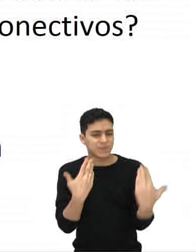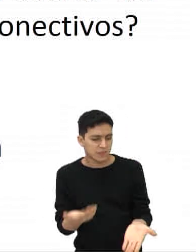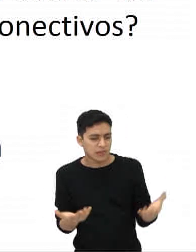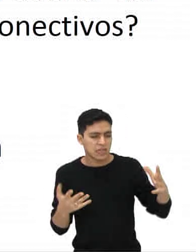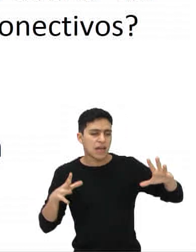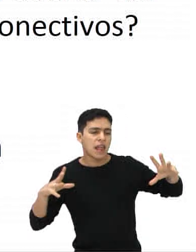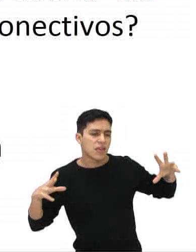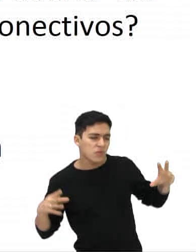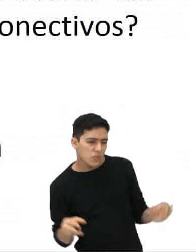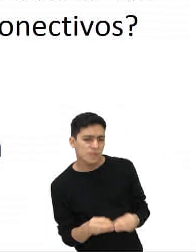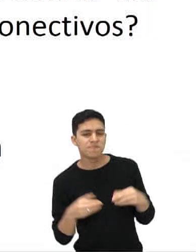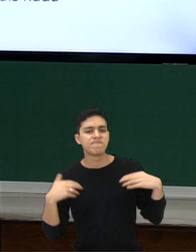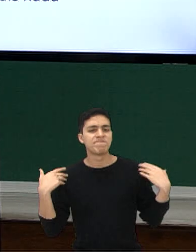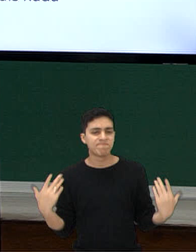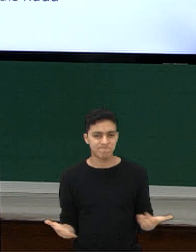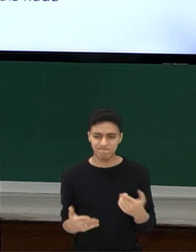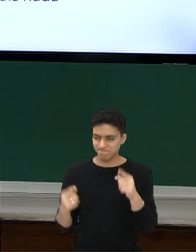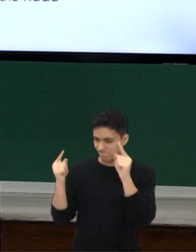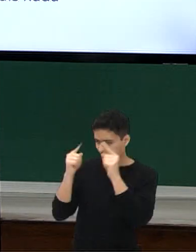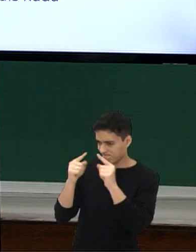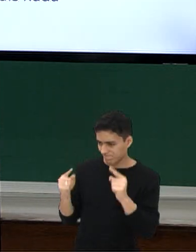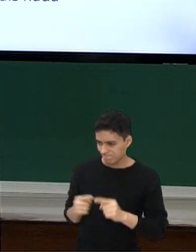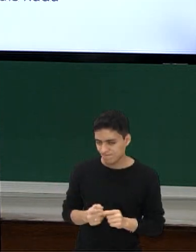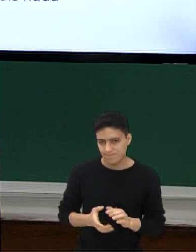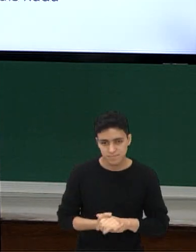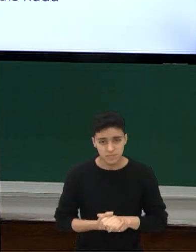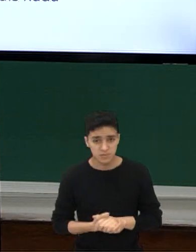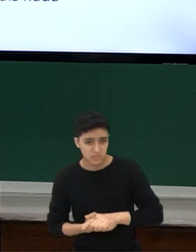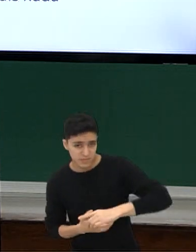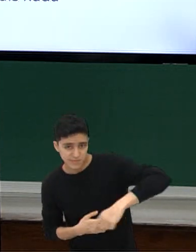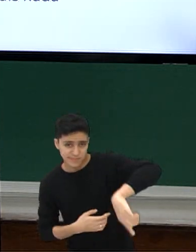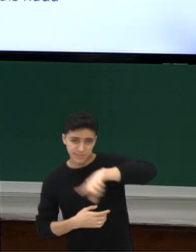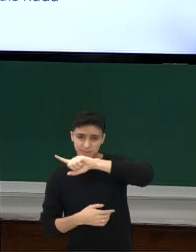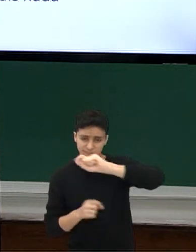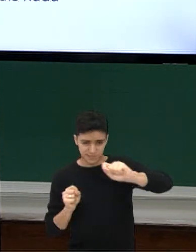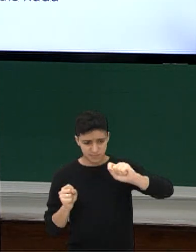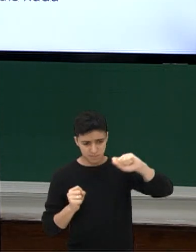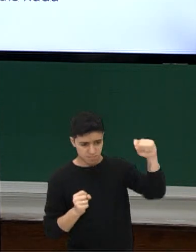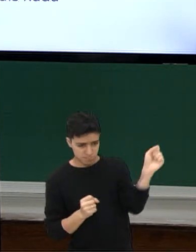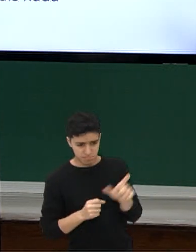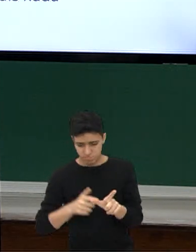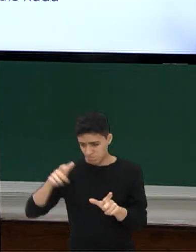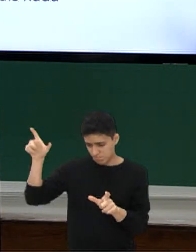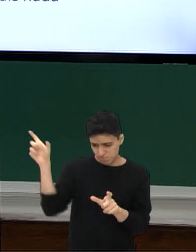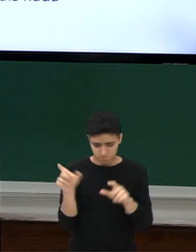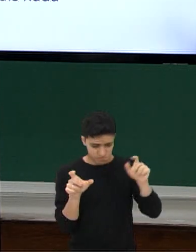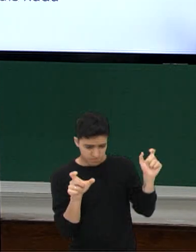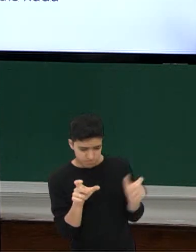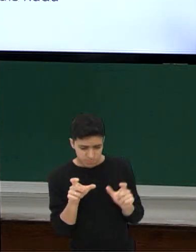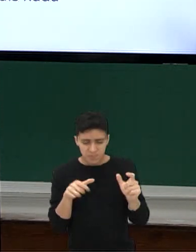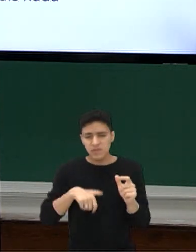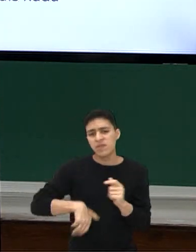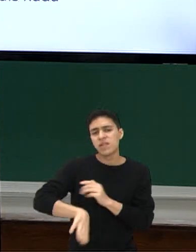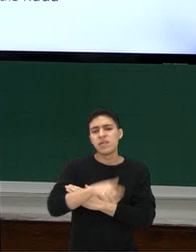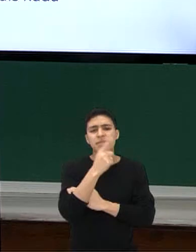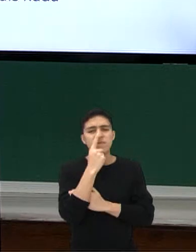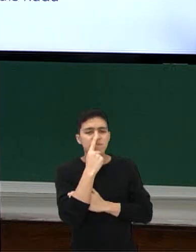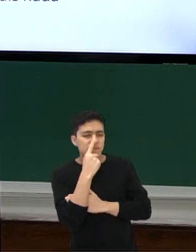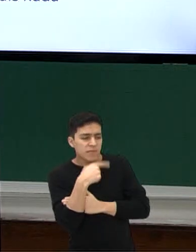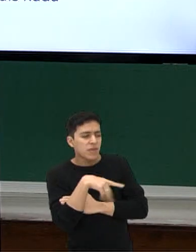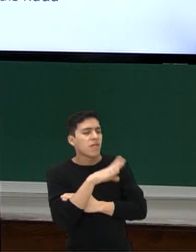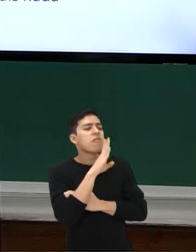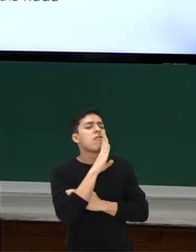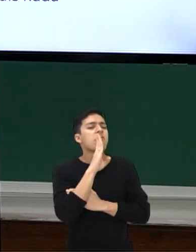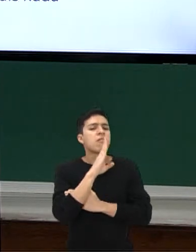Em resumo, tá? Então, muitas vezes você pode usar um outro conectivo que você já tenha mais acesso, que